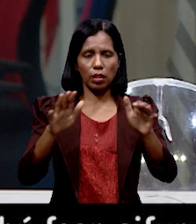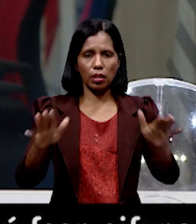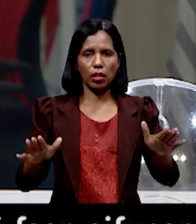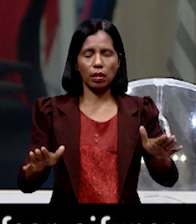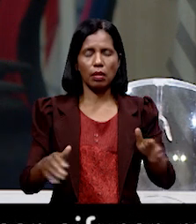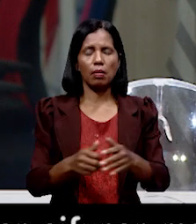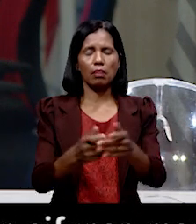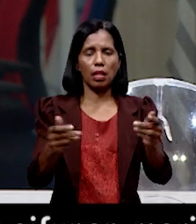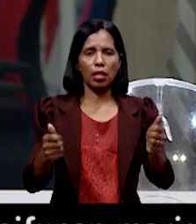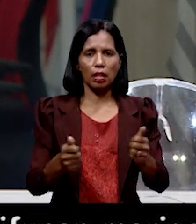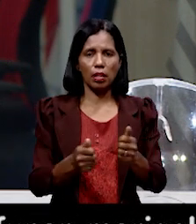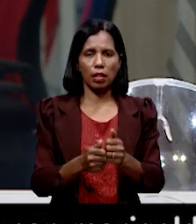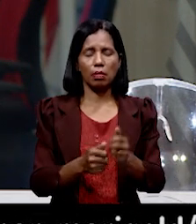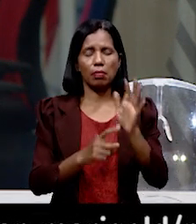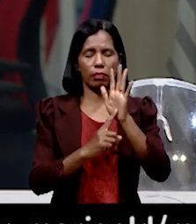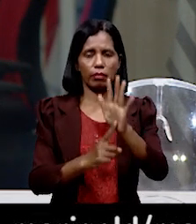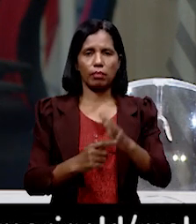Bartemóris, sai polêmica.